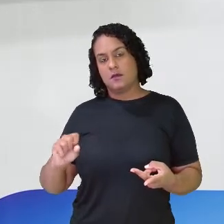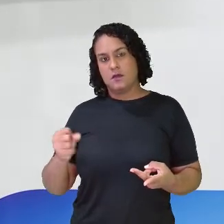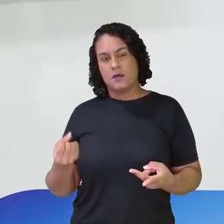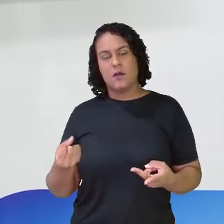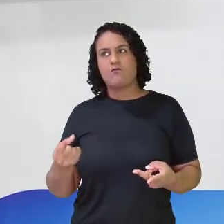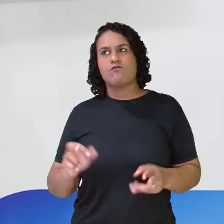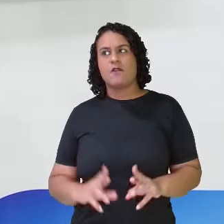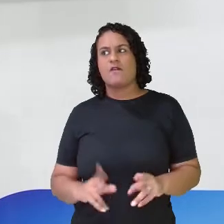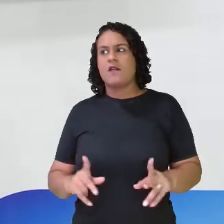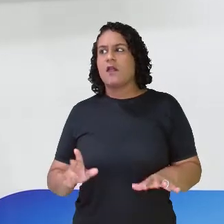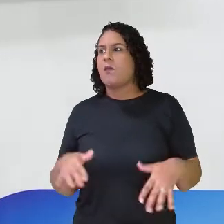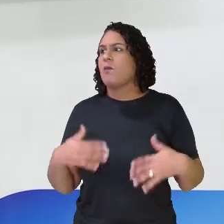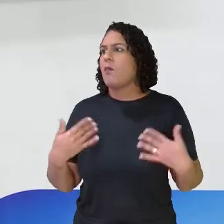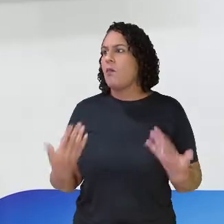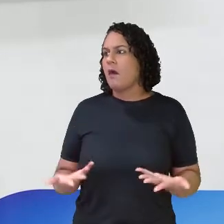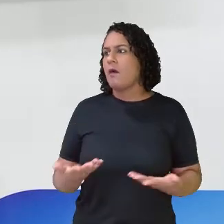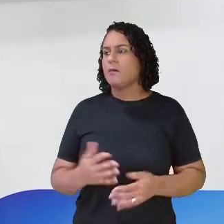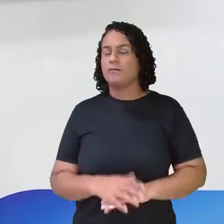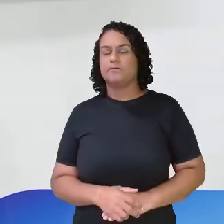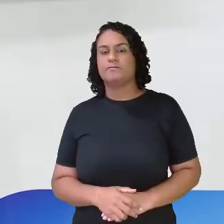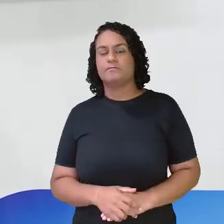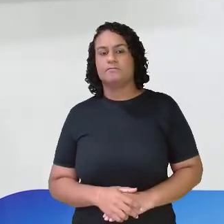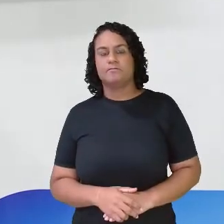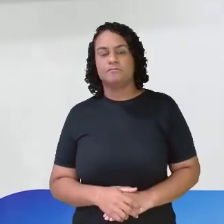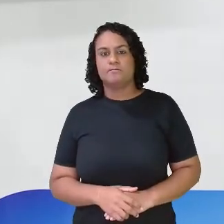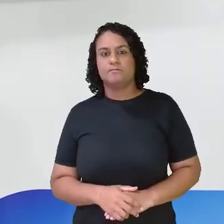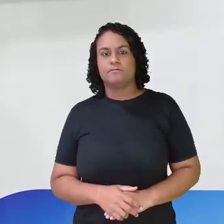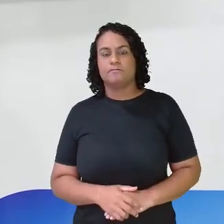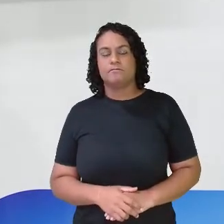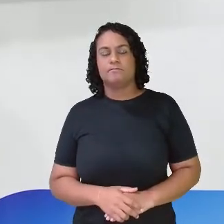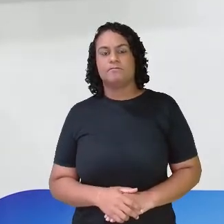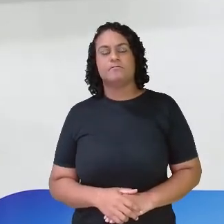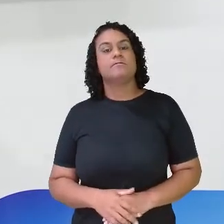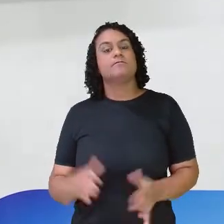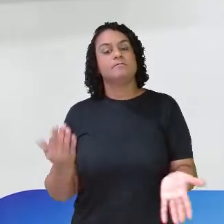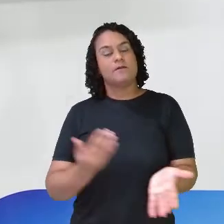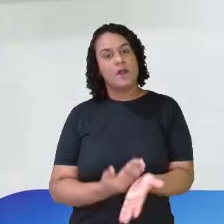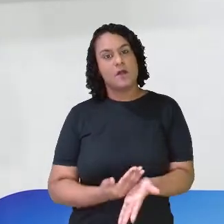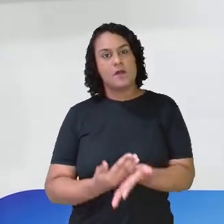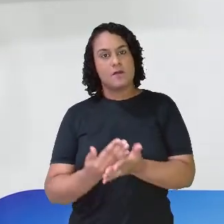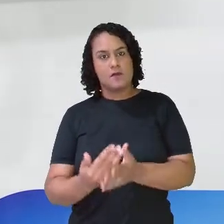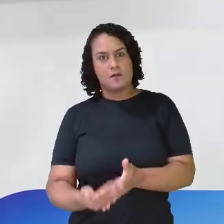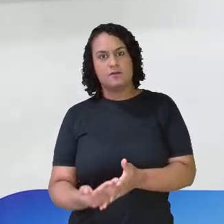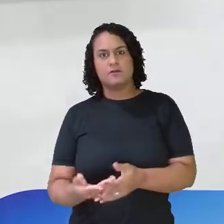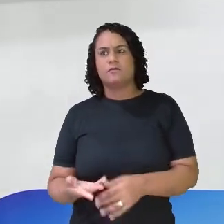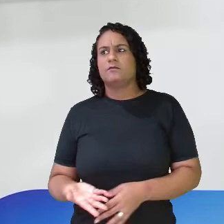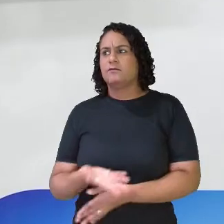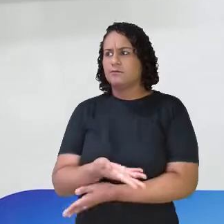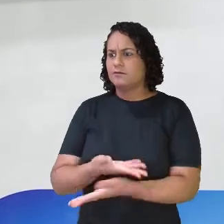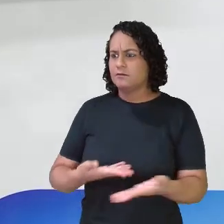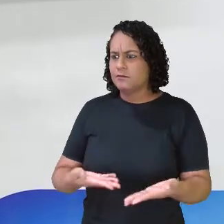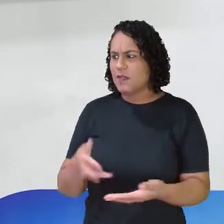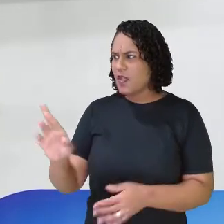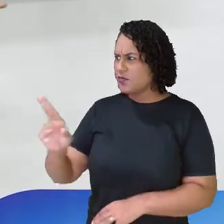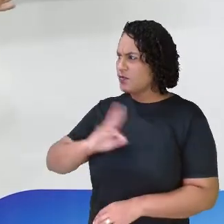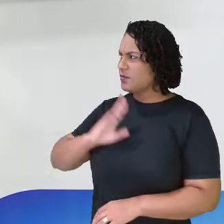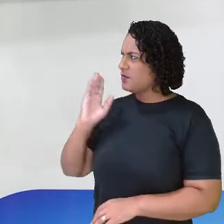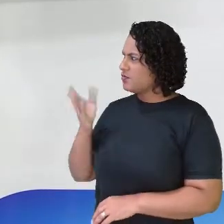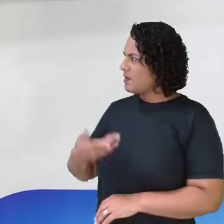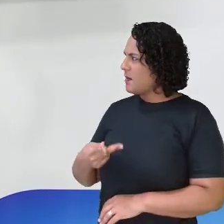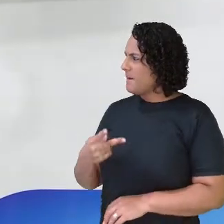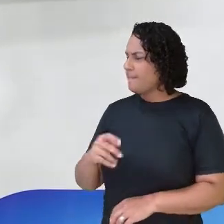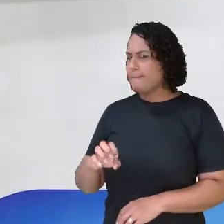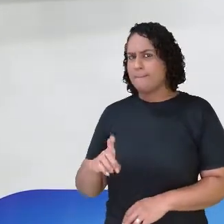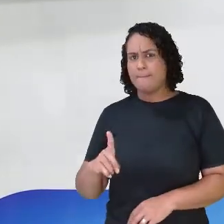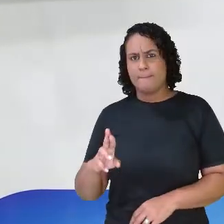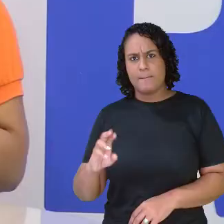sólidas? Qual é a diferença básica? A gente vai começar já na interação. Será que já responderam? Será que Pedro respondeu?